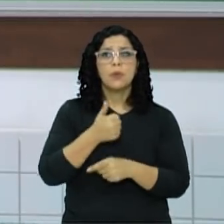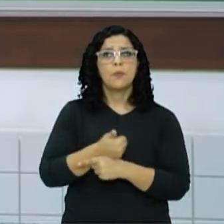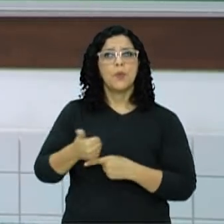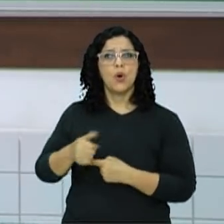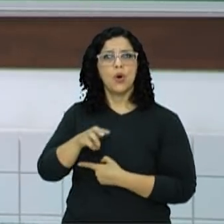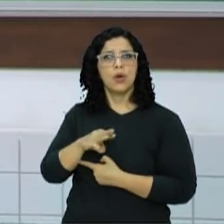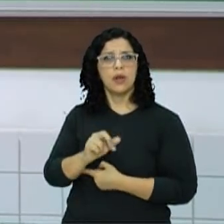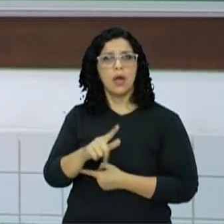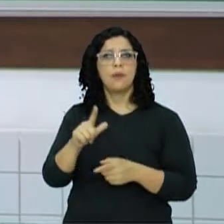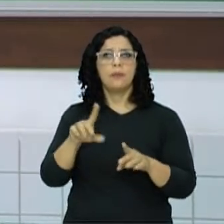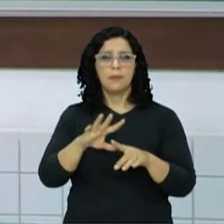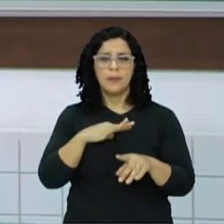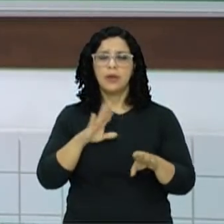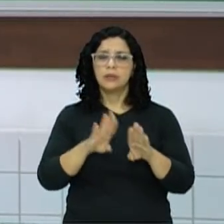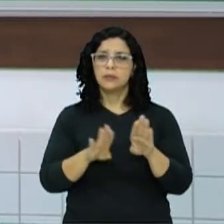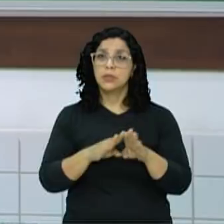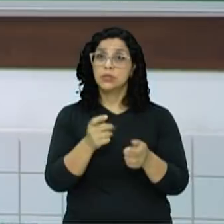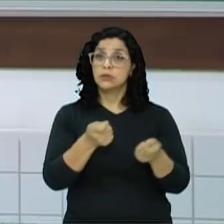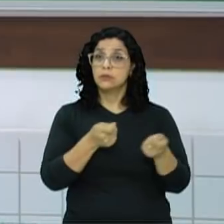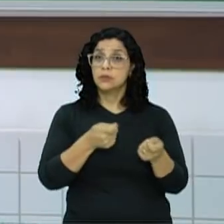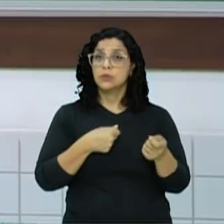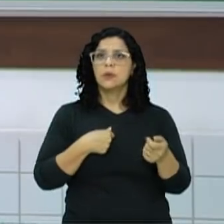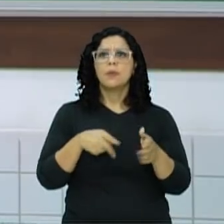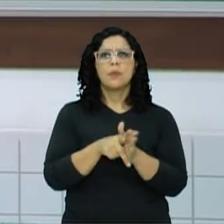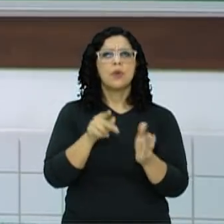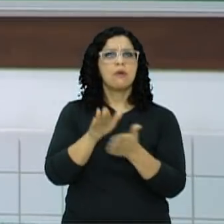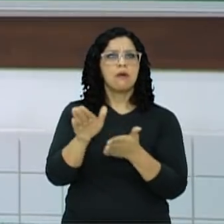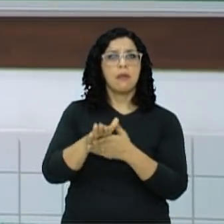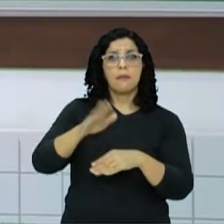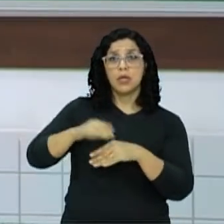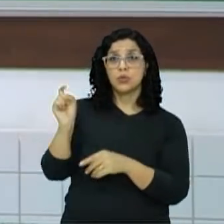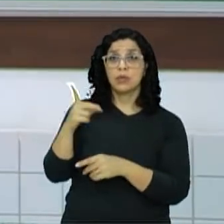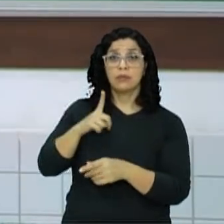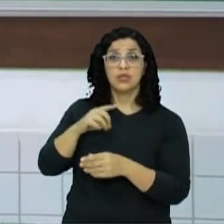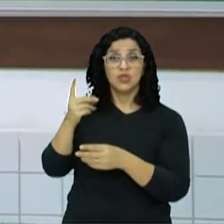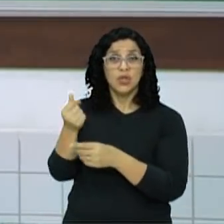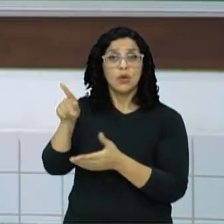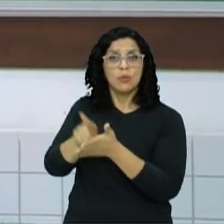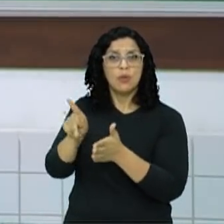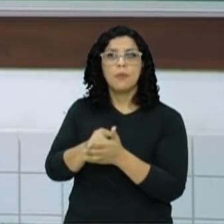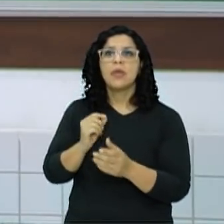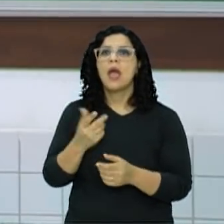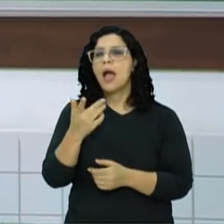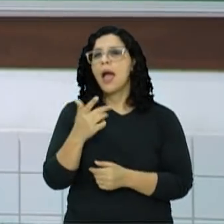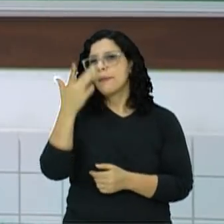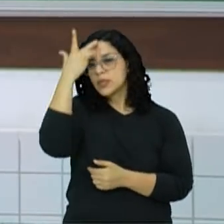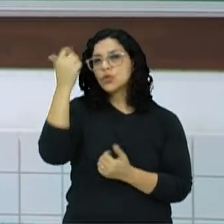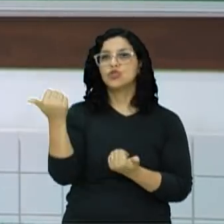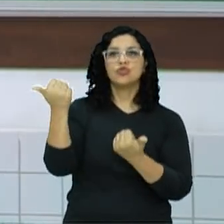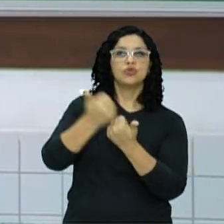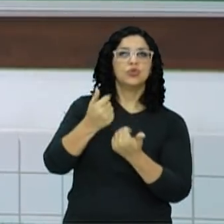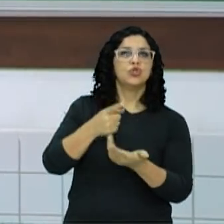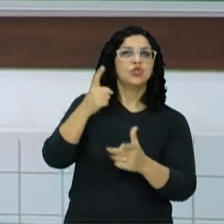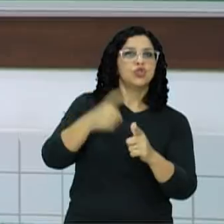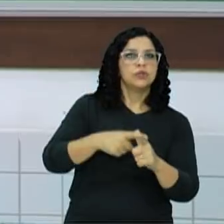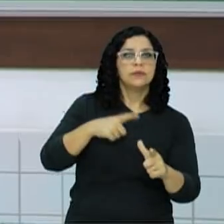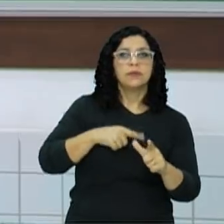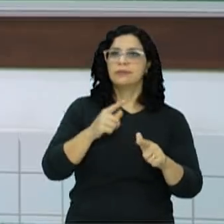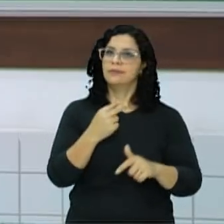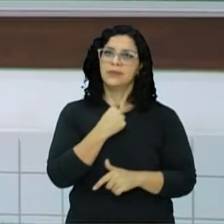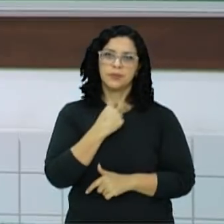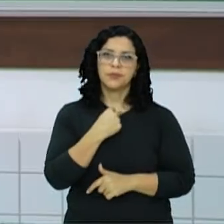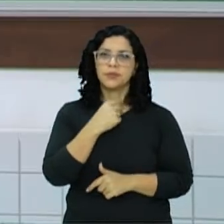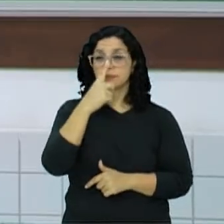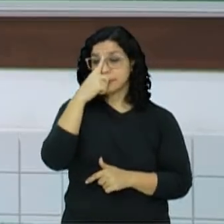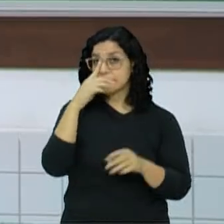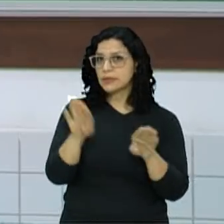Brasil. Um gestor público não pode gastar mais do que arrecada e deixar dívidas para o seu sucessor. Então, e